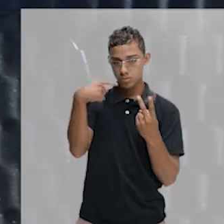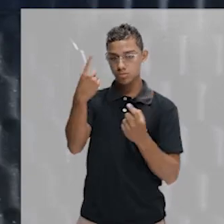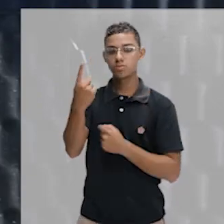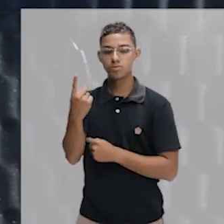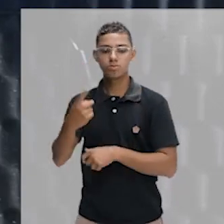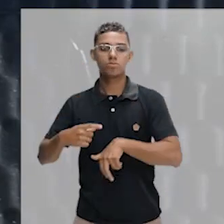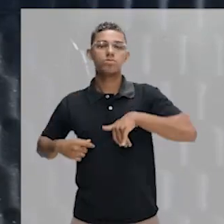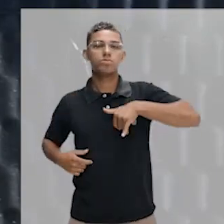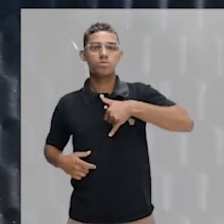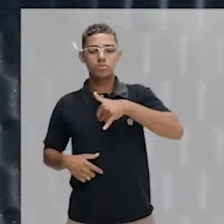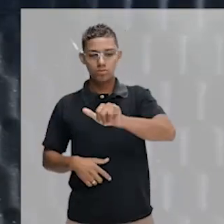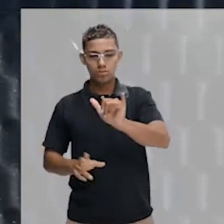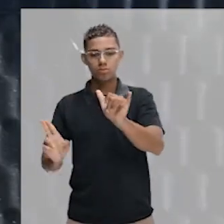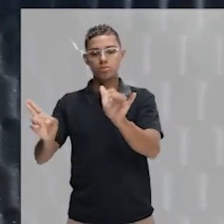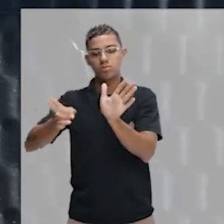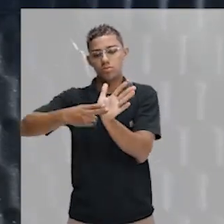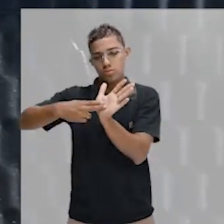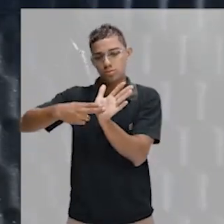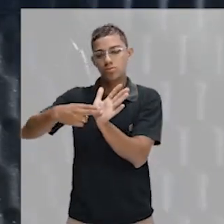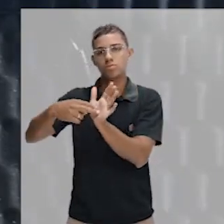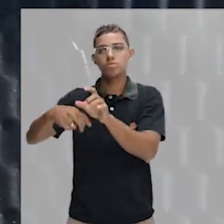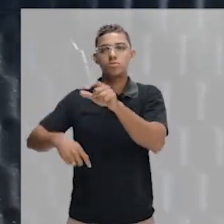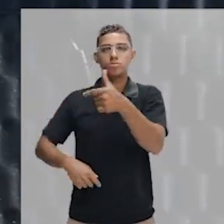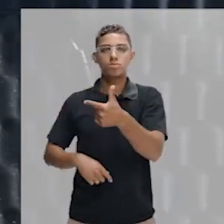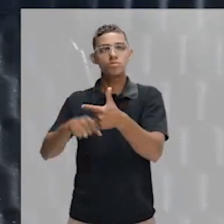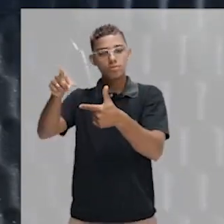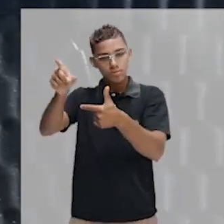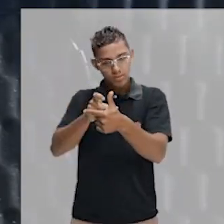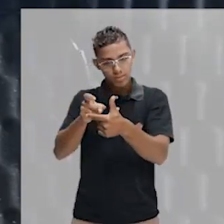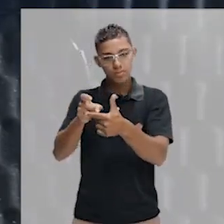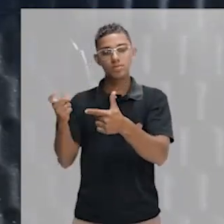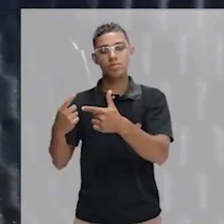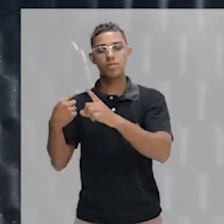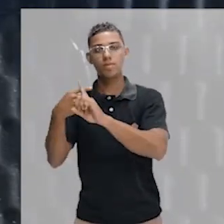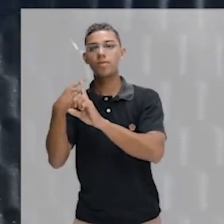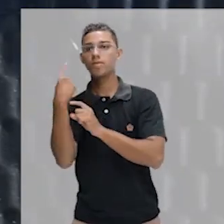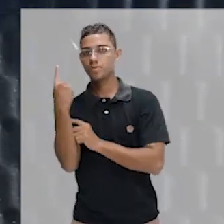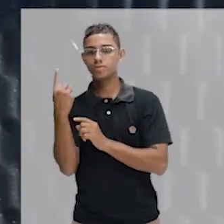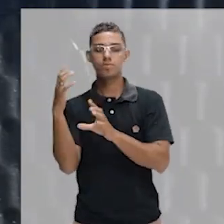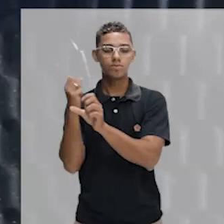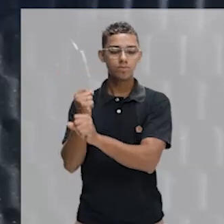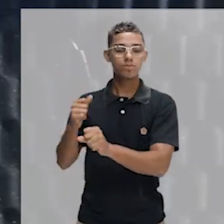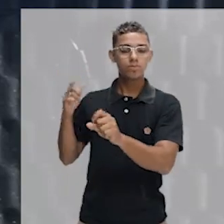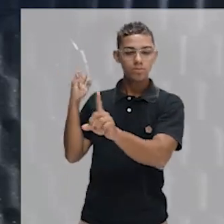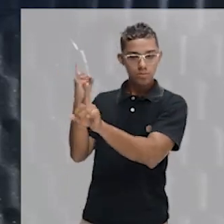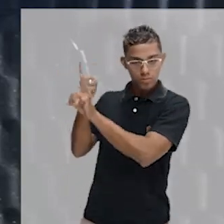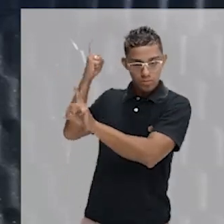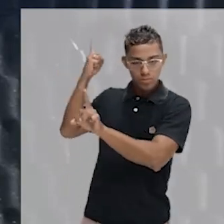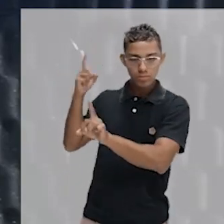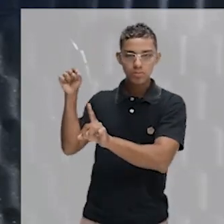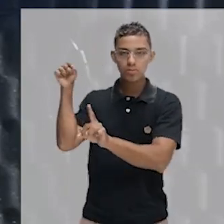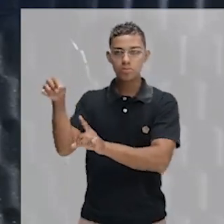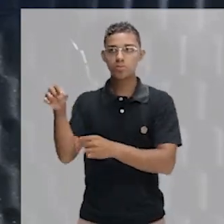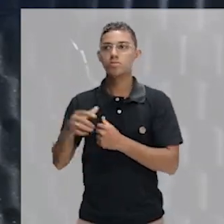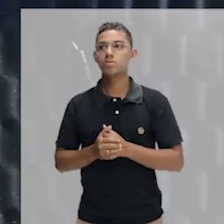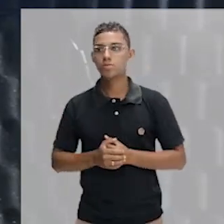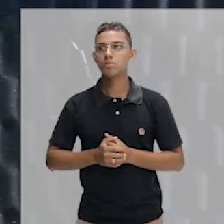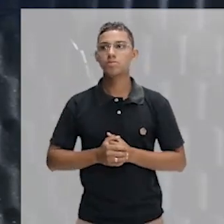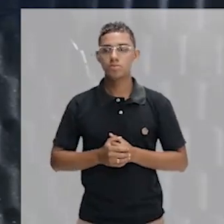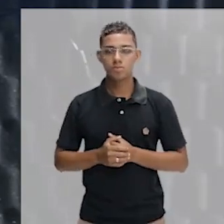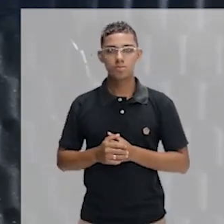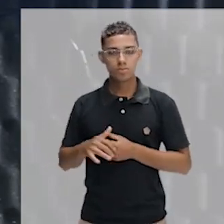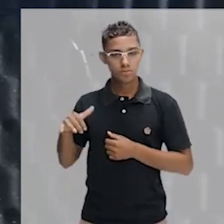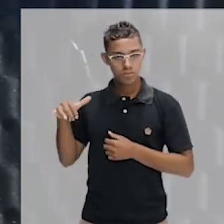x e por fim eu vou juntar toda a informação restante no caso adicionar ao 2 elevado a x